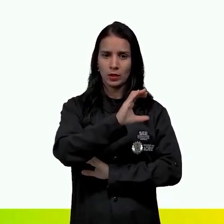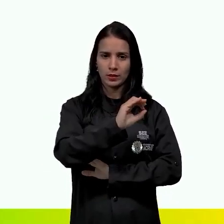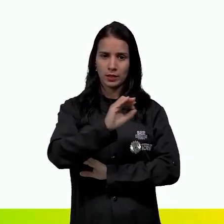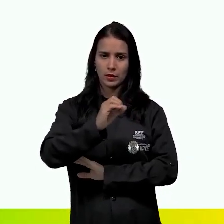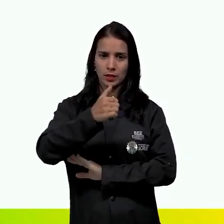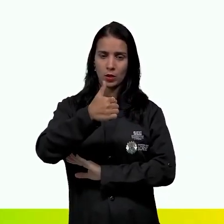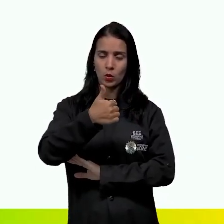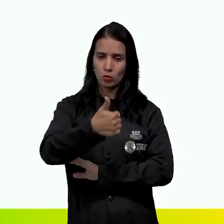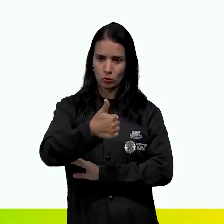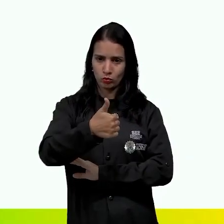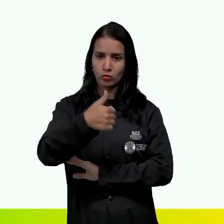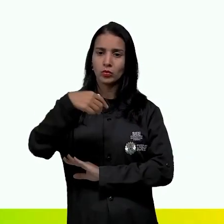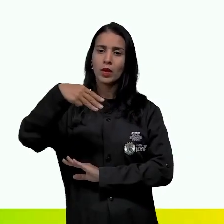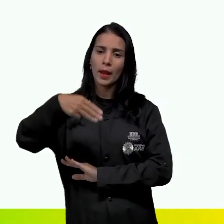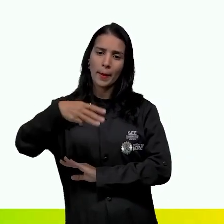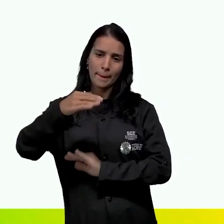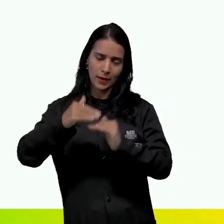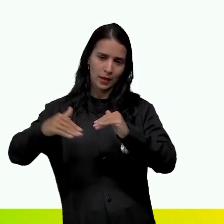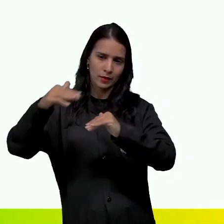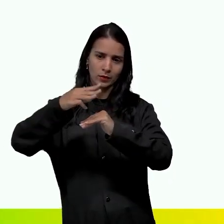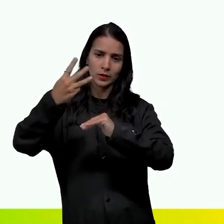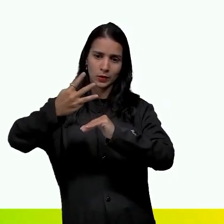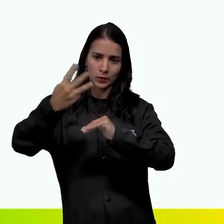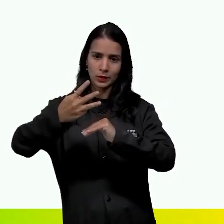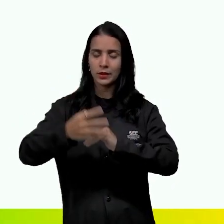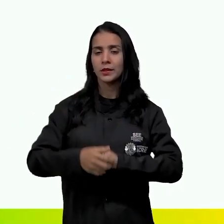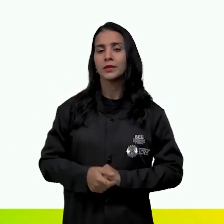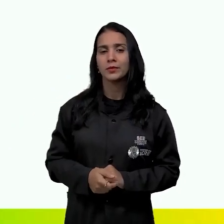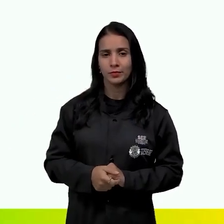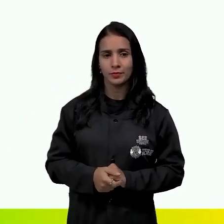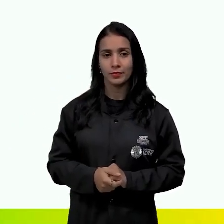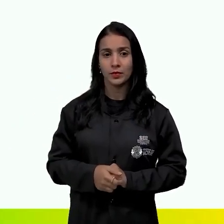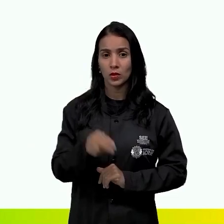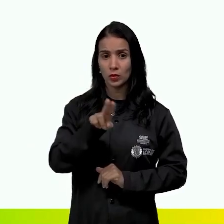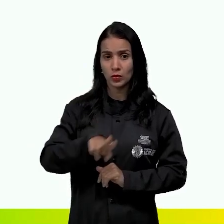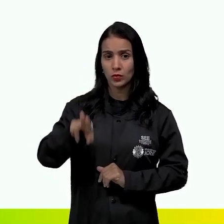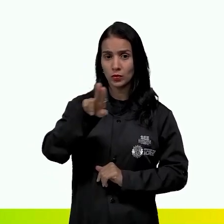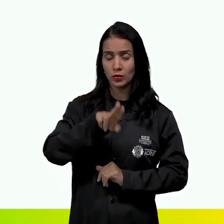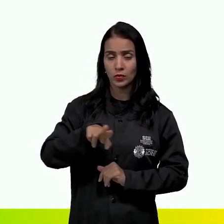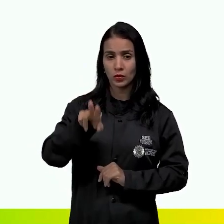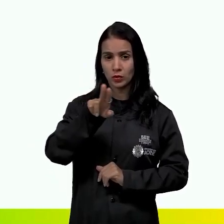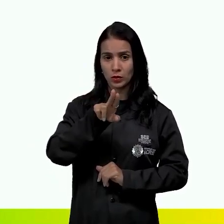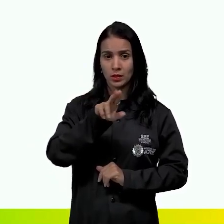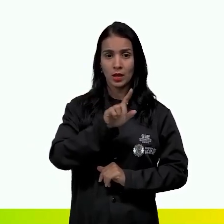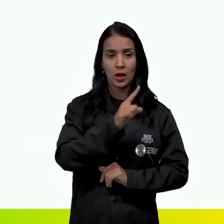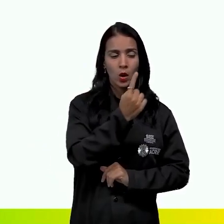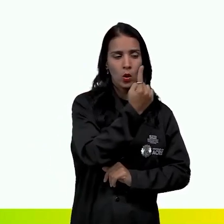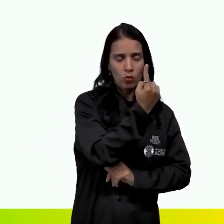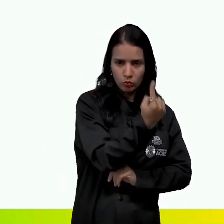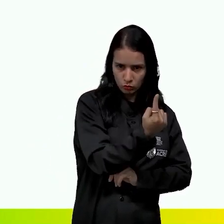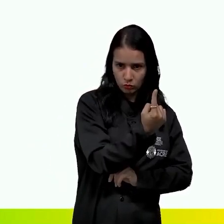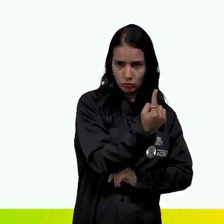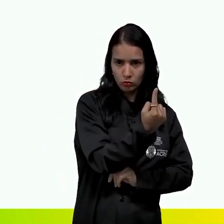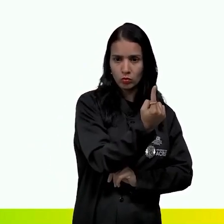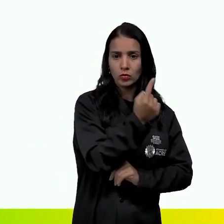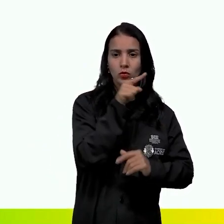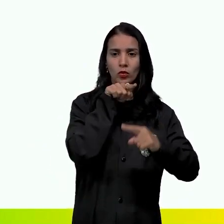0,01 metro cúbico. Você pega 1 decímetro e divide para 1.000, ok?